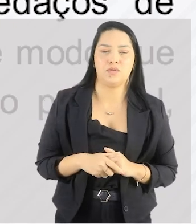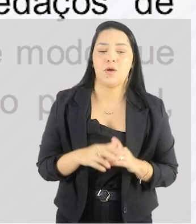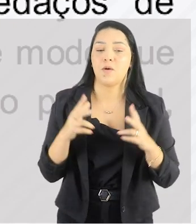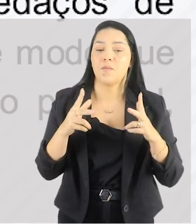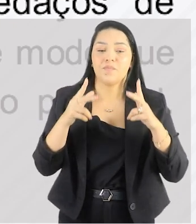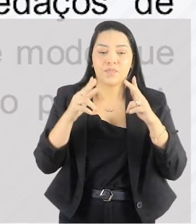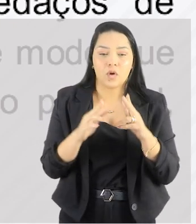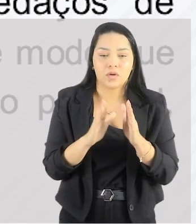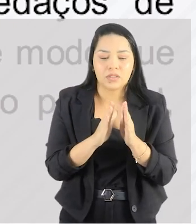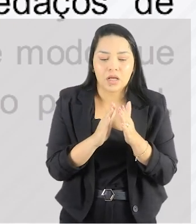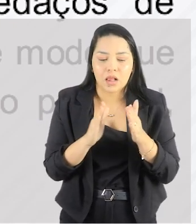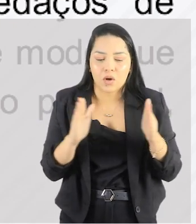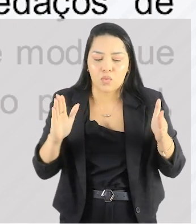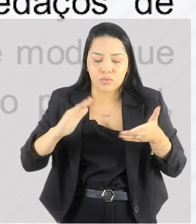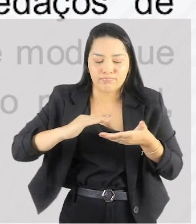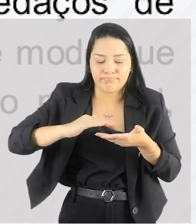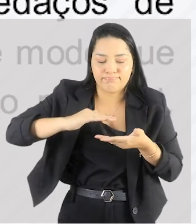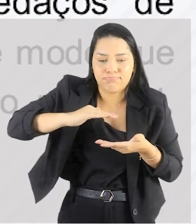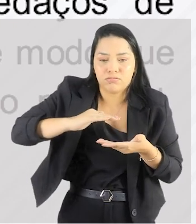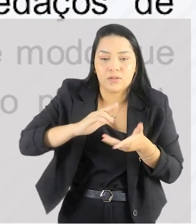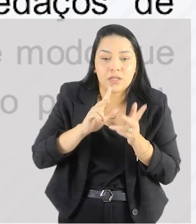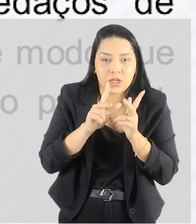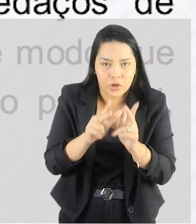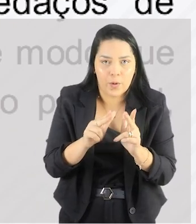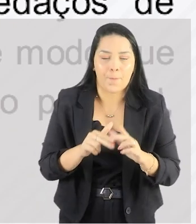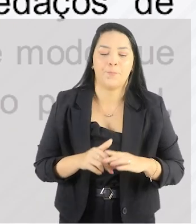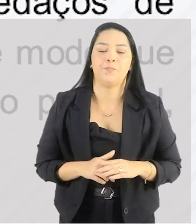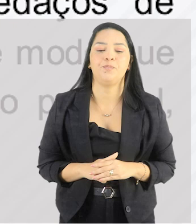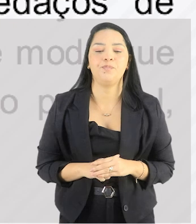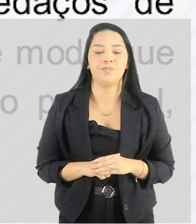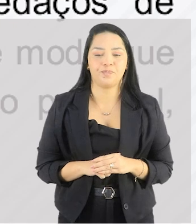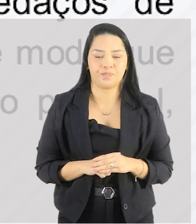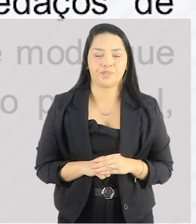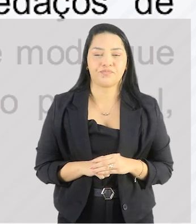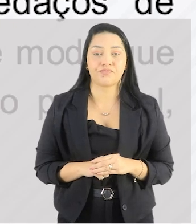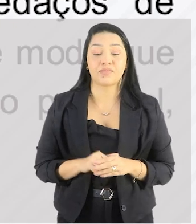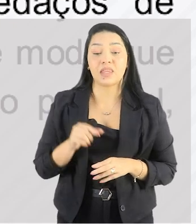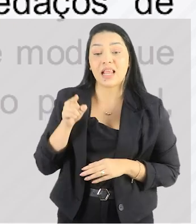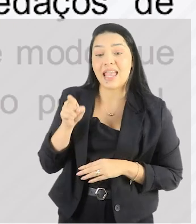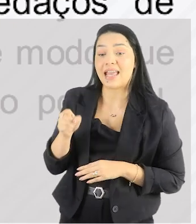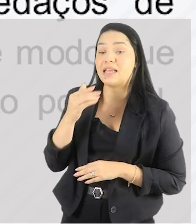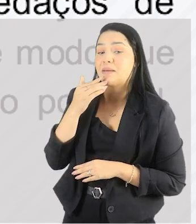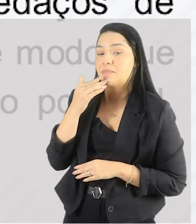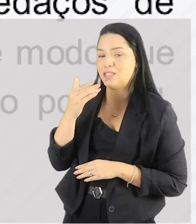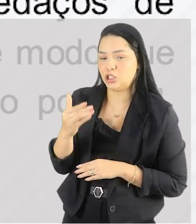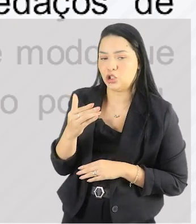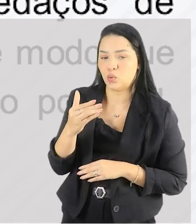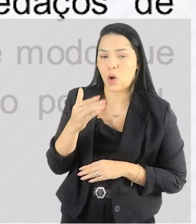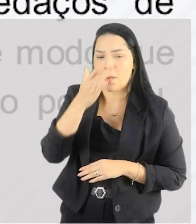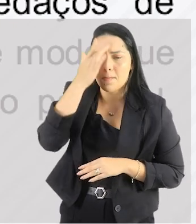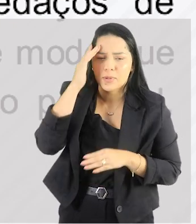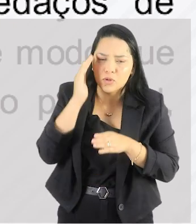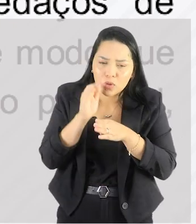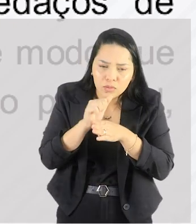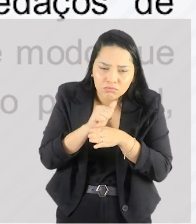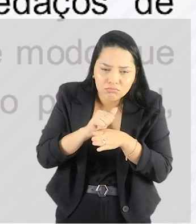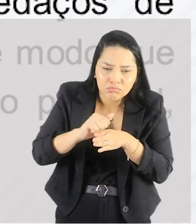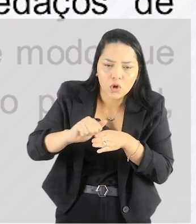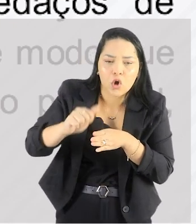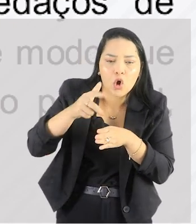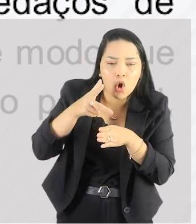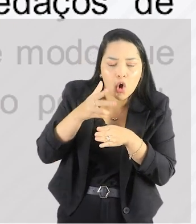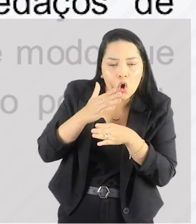ok? Todas de mesma largura e espessura. Ele pediu a um carpinteiro